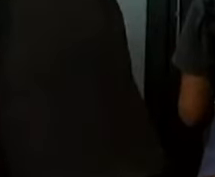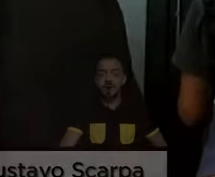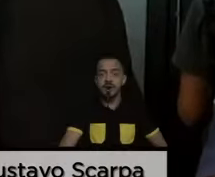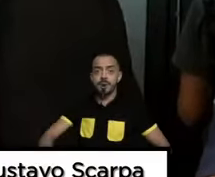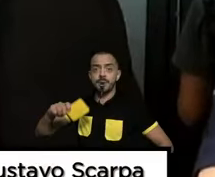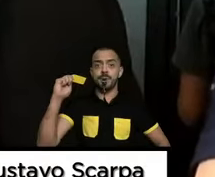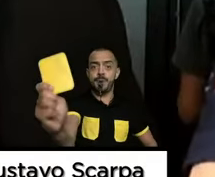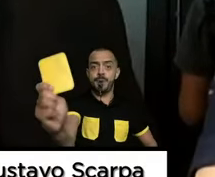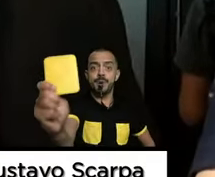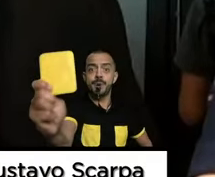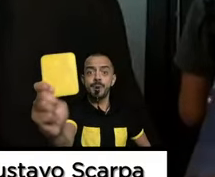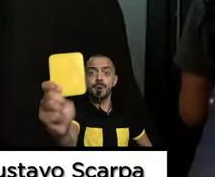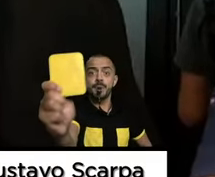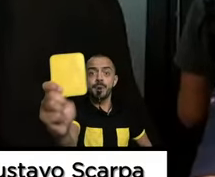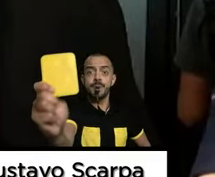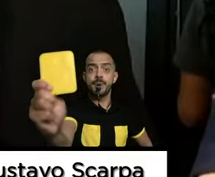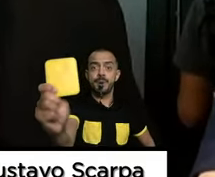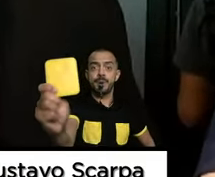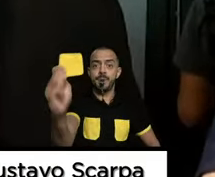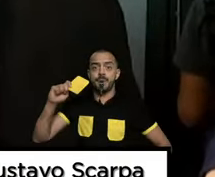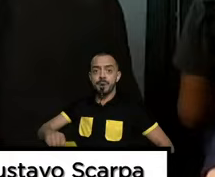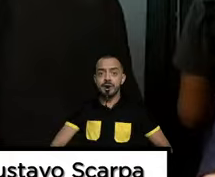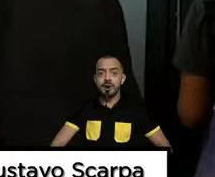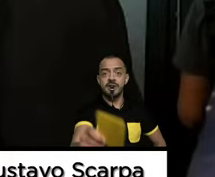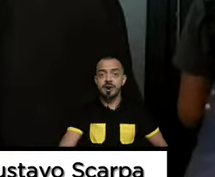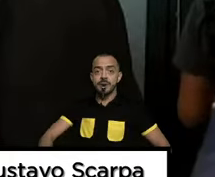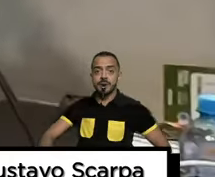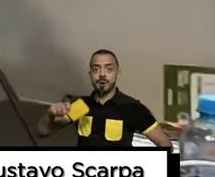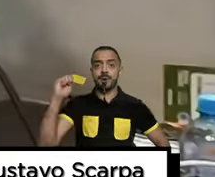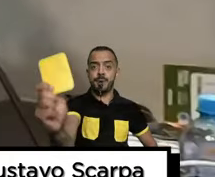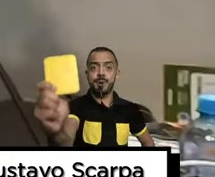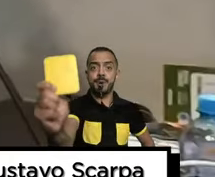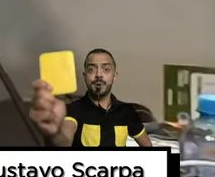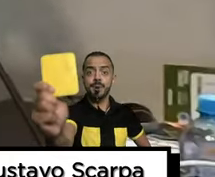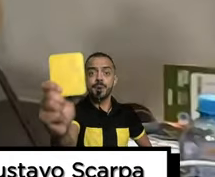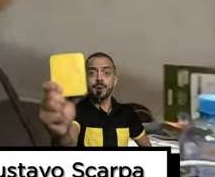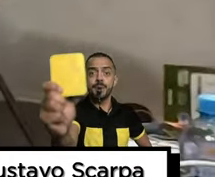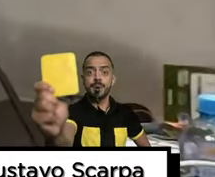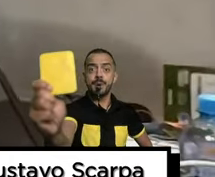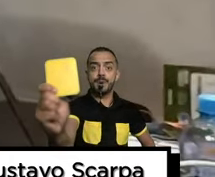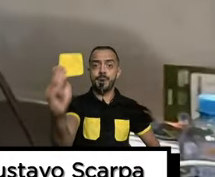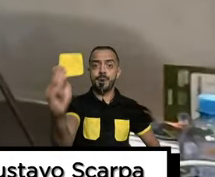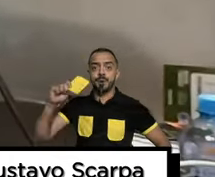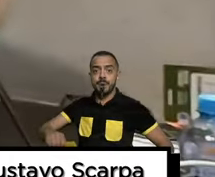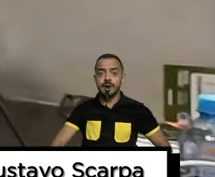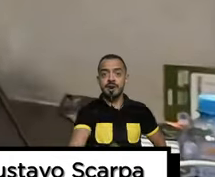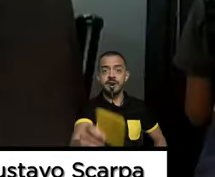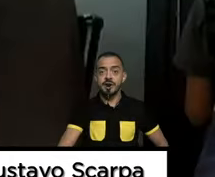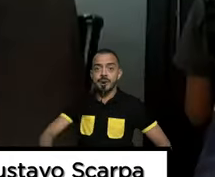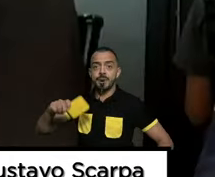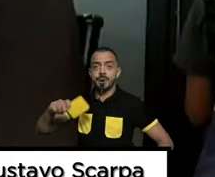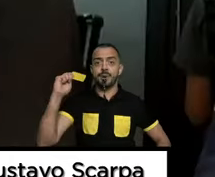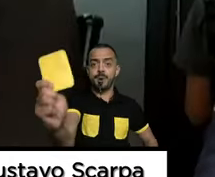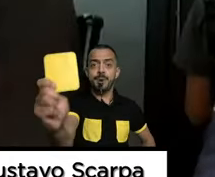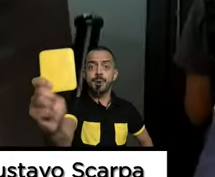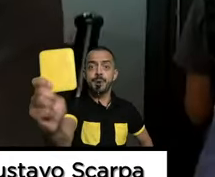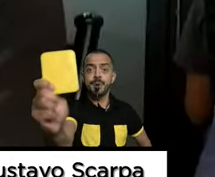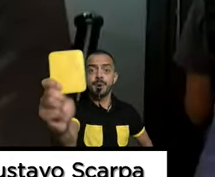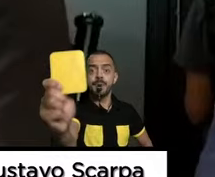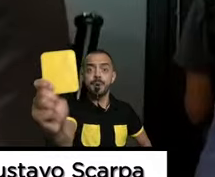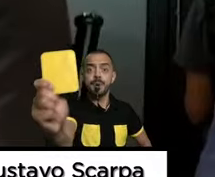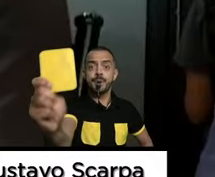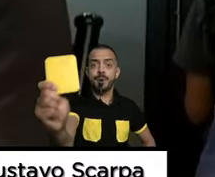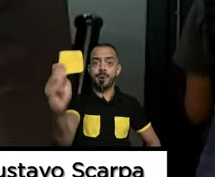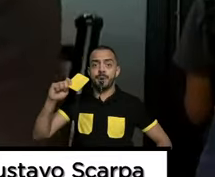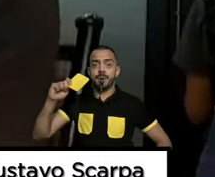50 do segundo tempo é Vai tentando ali o Não que jogo gente acabou que cara que jogo mas o juizão podia pitar então vez então acaba logo